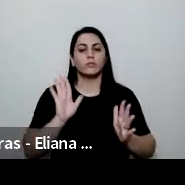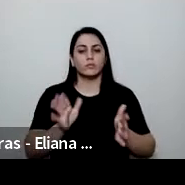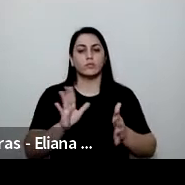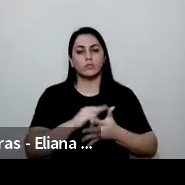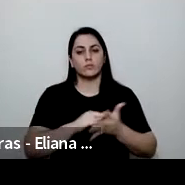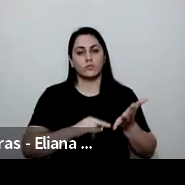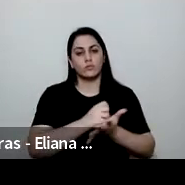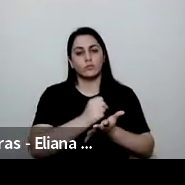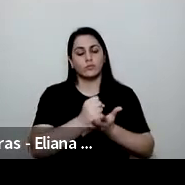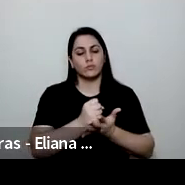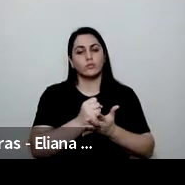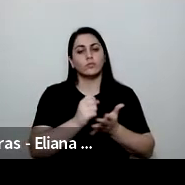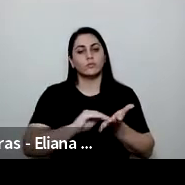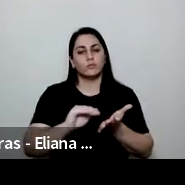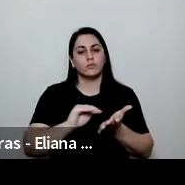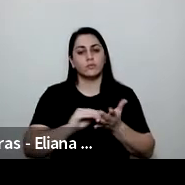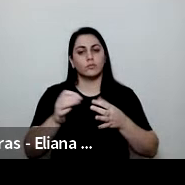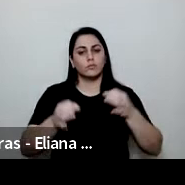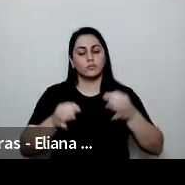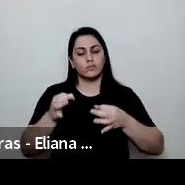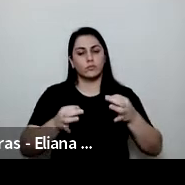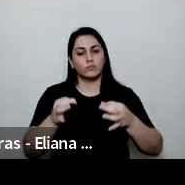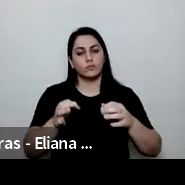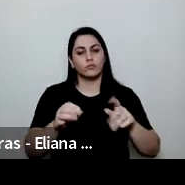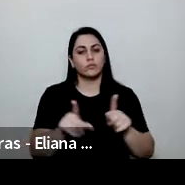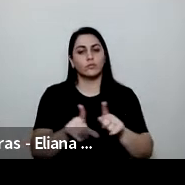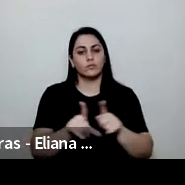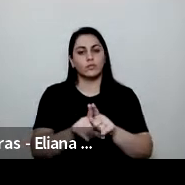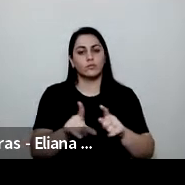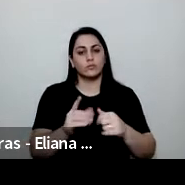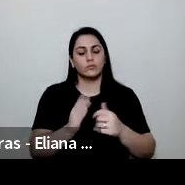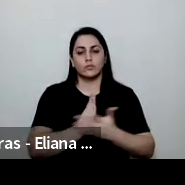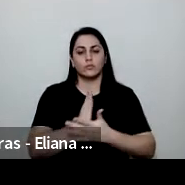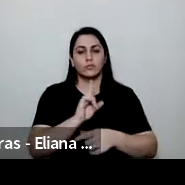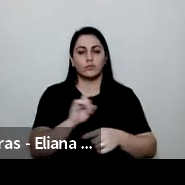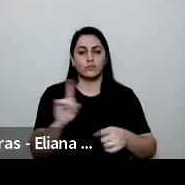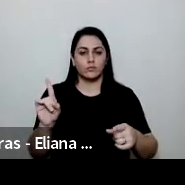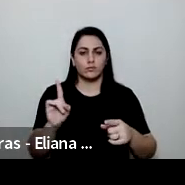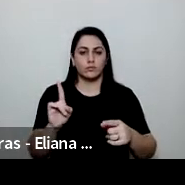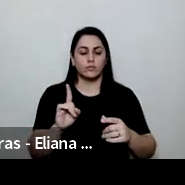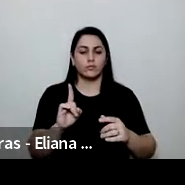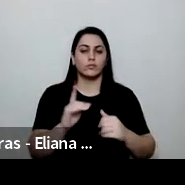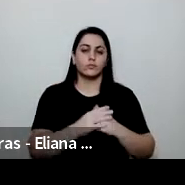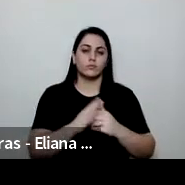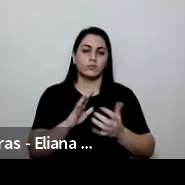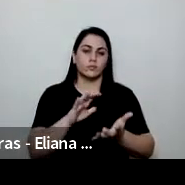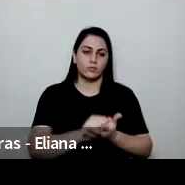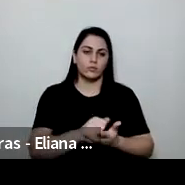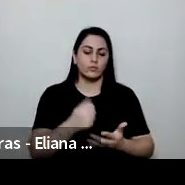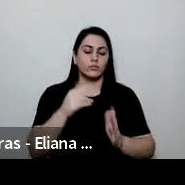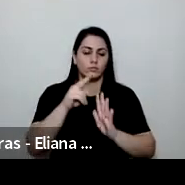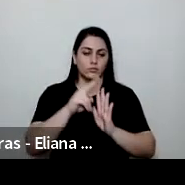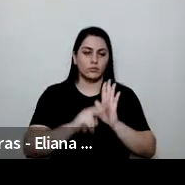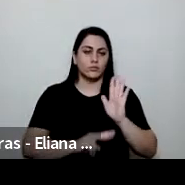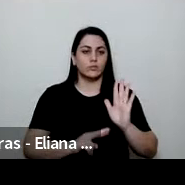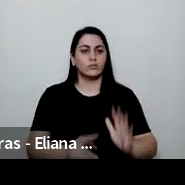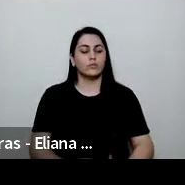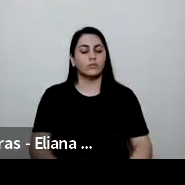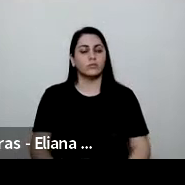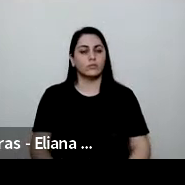de Estado Procuradoria Regional Eleitoral a segunda feira do raio-x relatório ao presidente